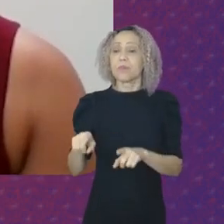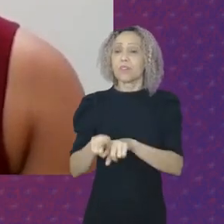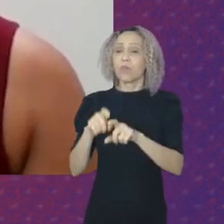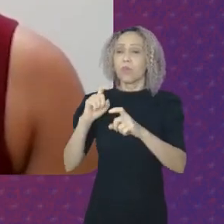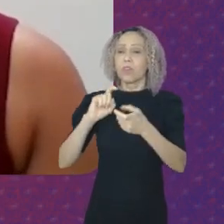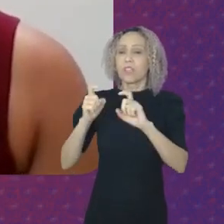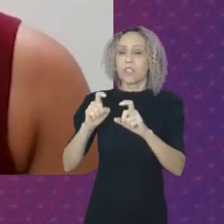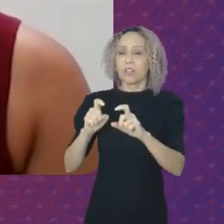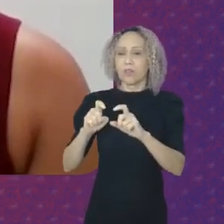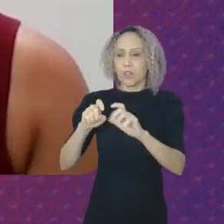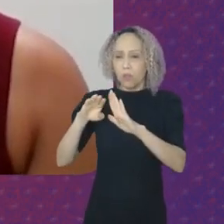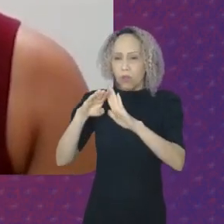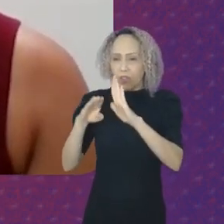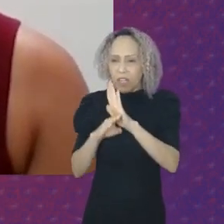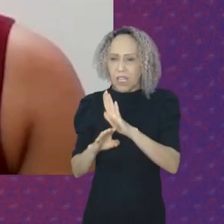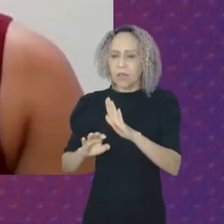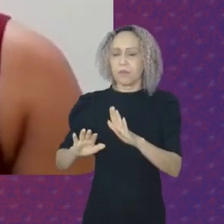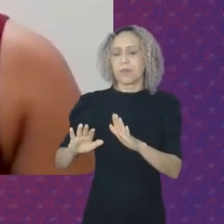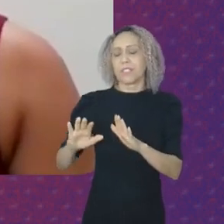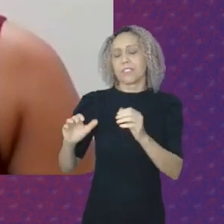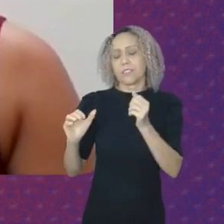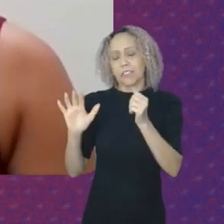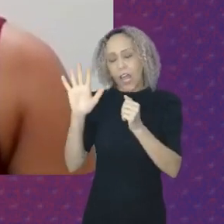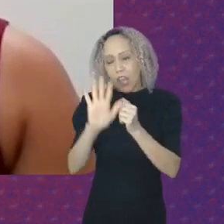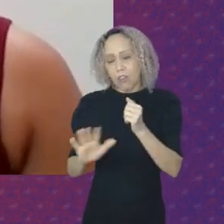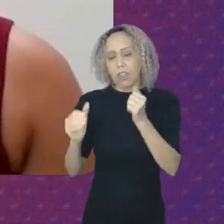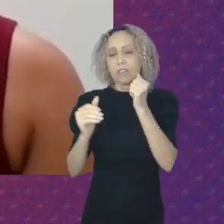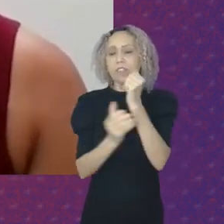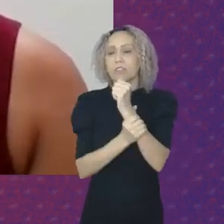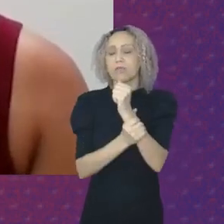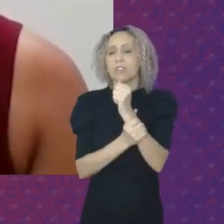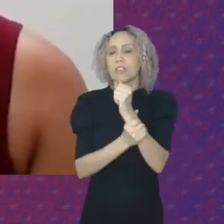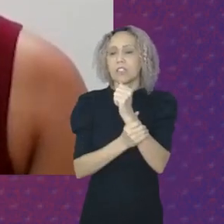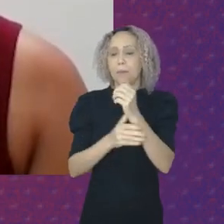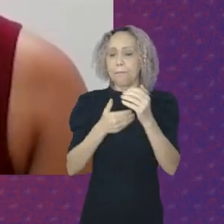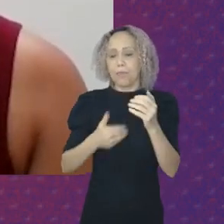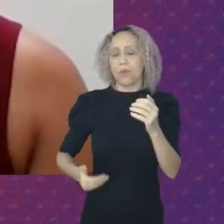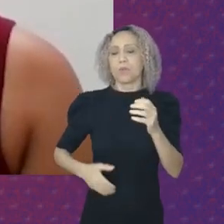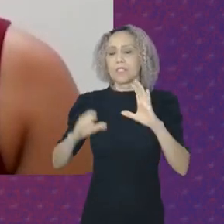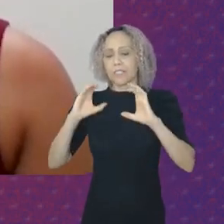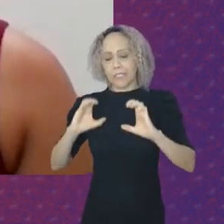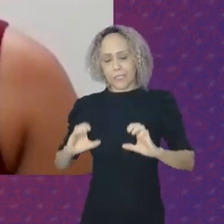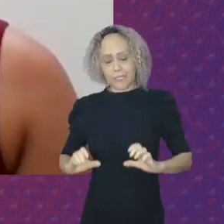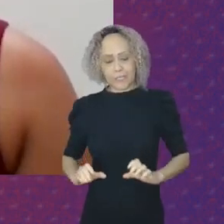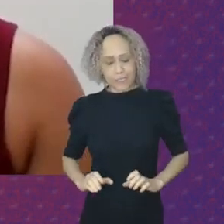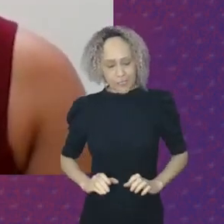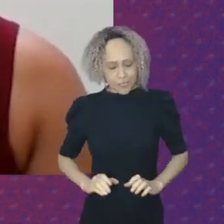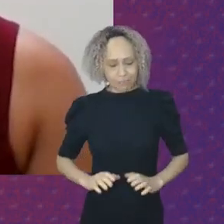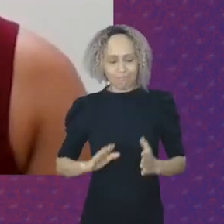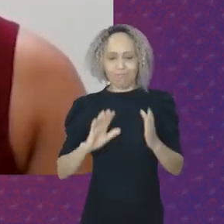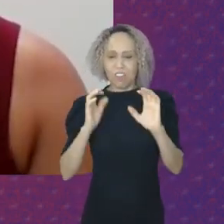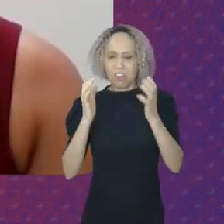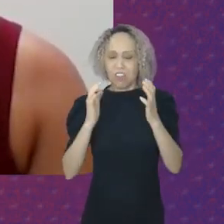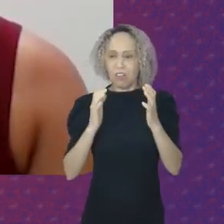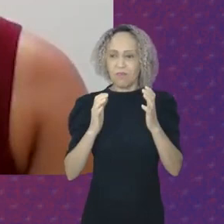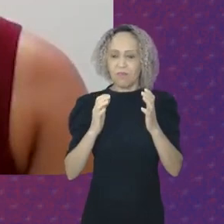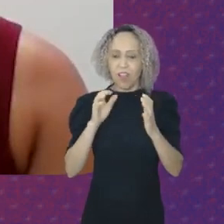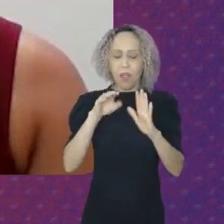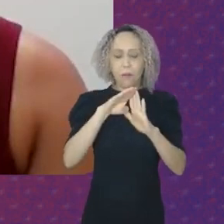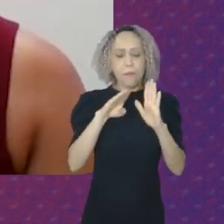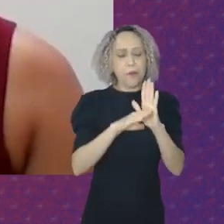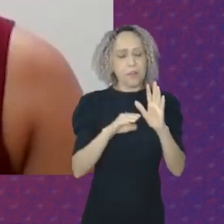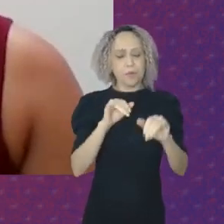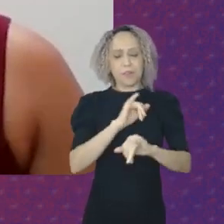Segurança Pública com Cidadania. Quero saudar o programa Elas por Elas, para mim é uma felicidade estar aqui falando